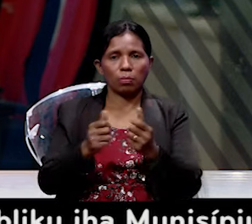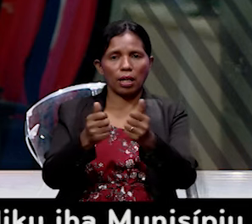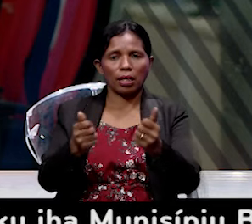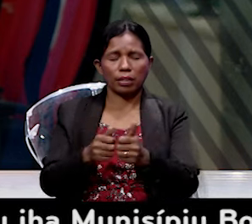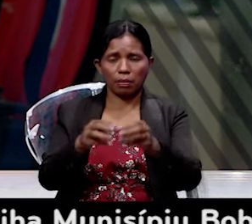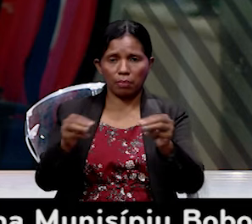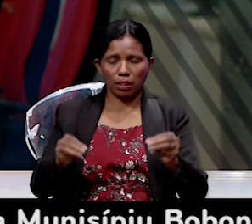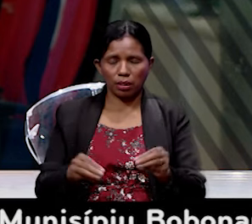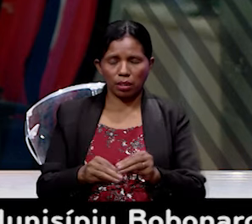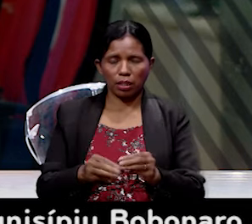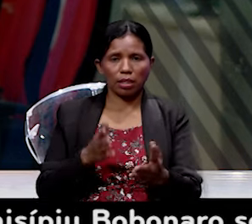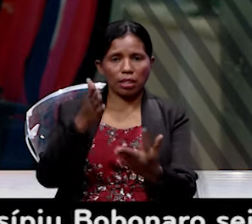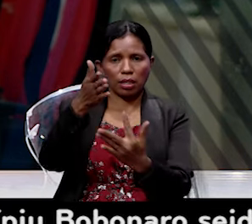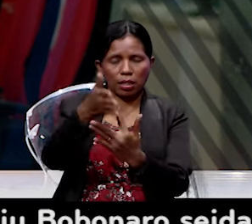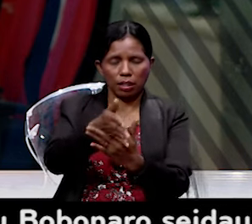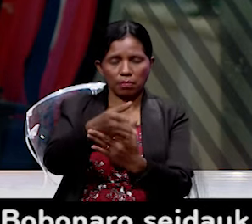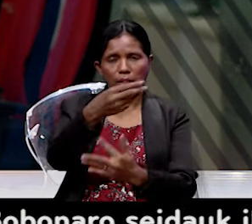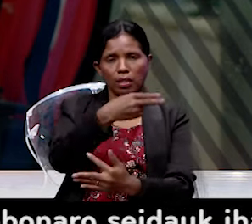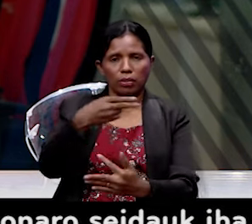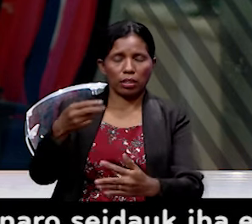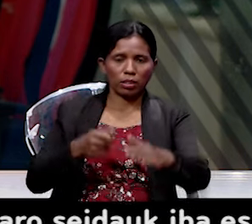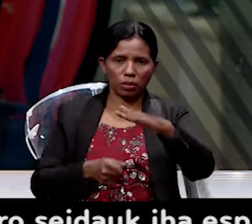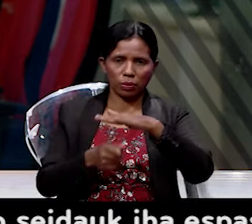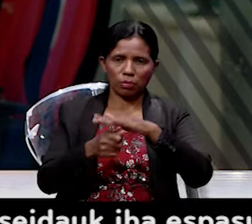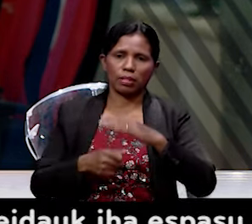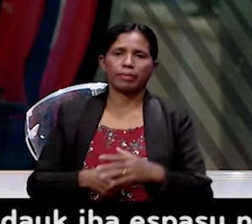marcial Hakat Fronteira Ilegal.